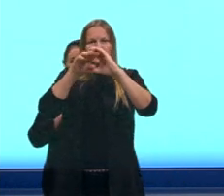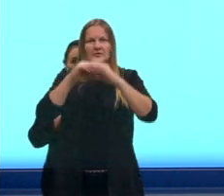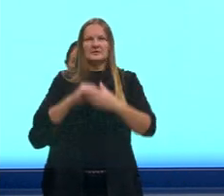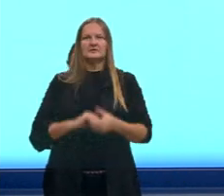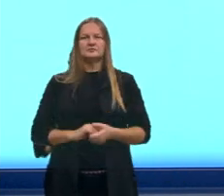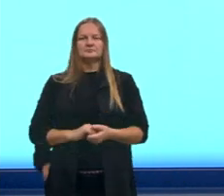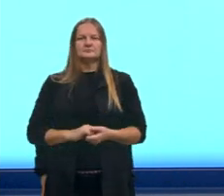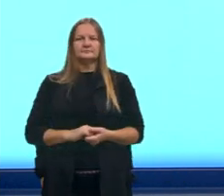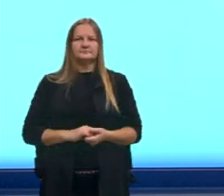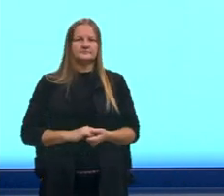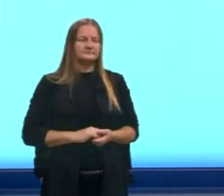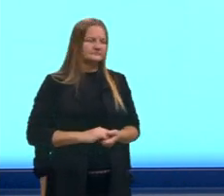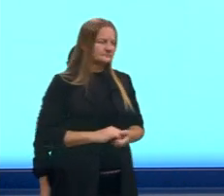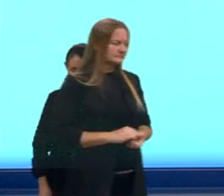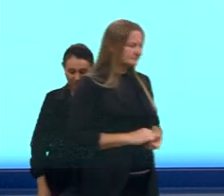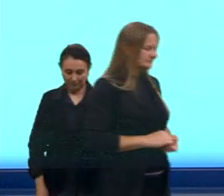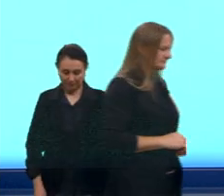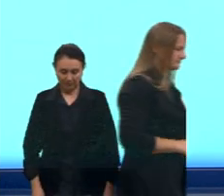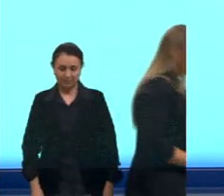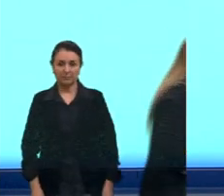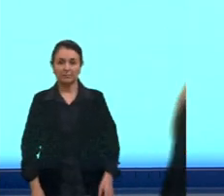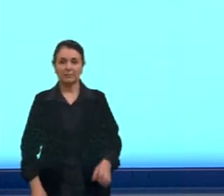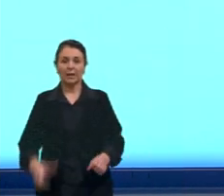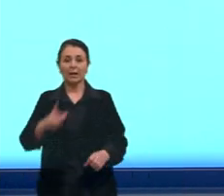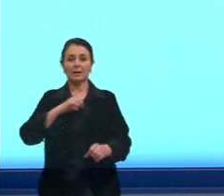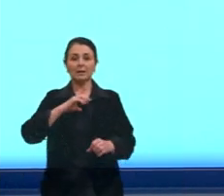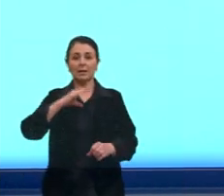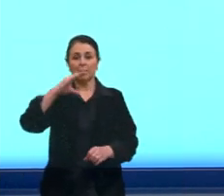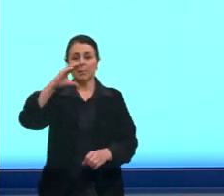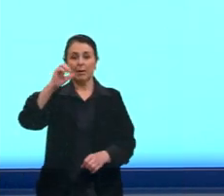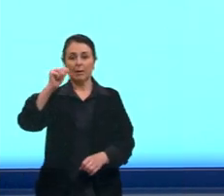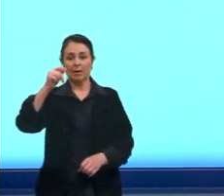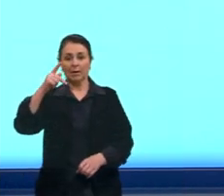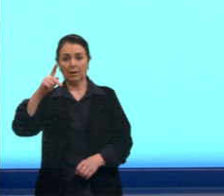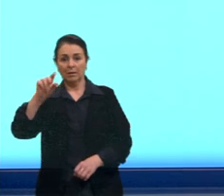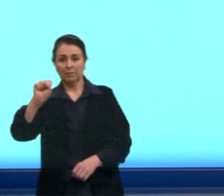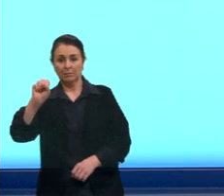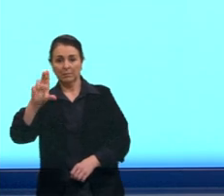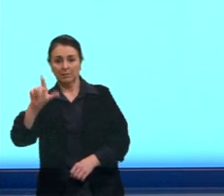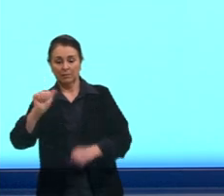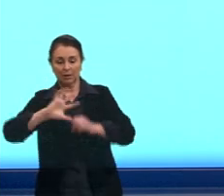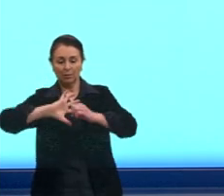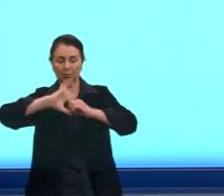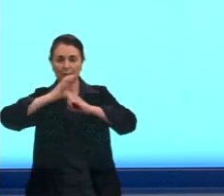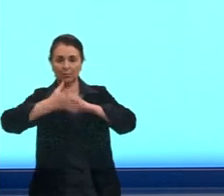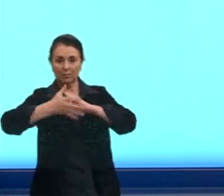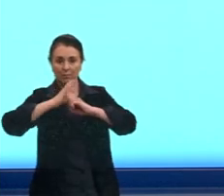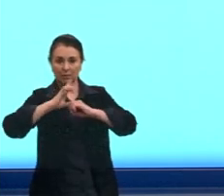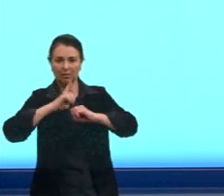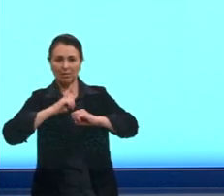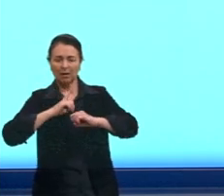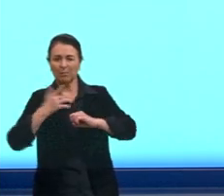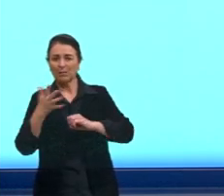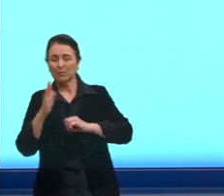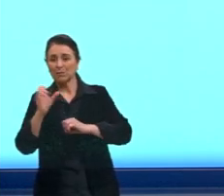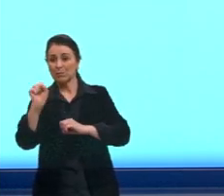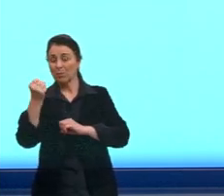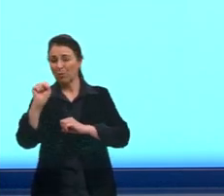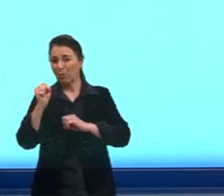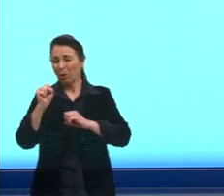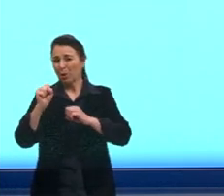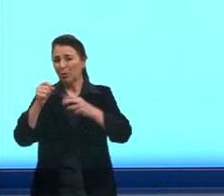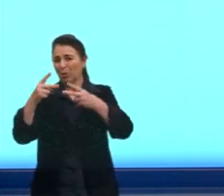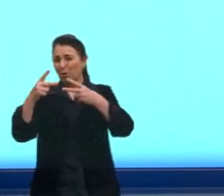tem uma uma cápsula né um capsídeo geralmente feito de proteína ou lipoproteína um envelope